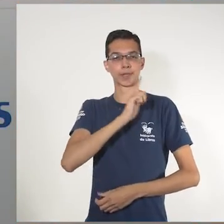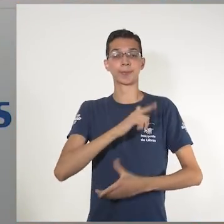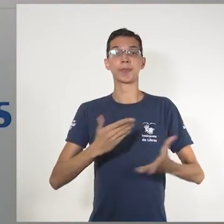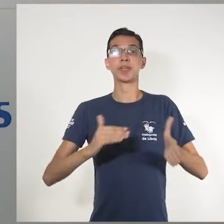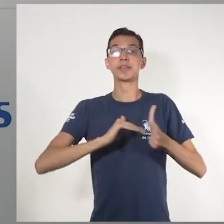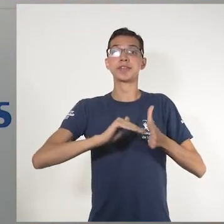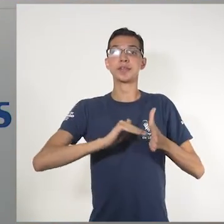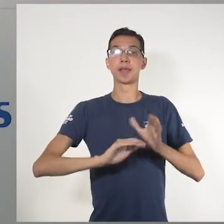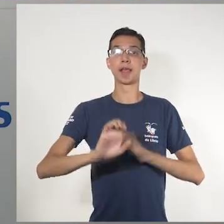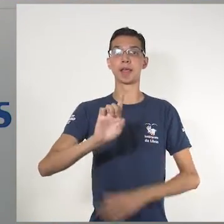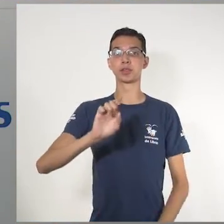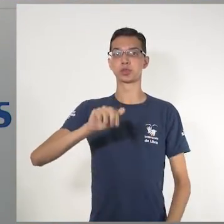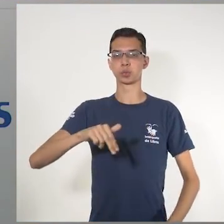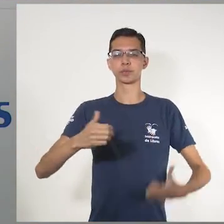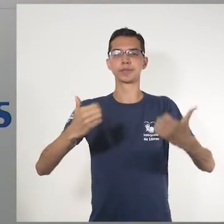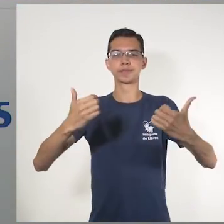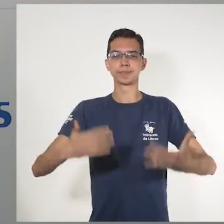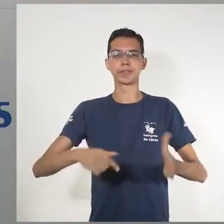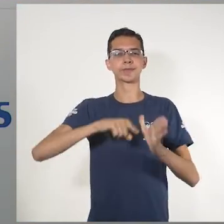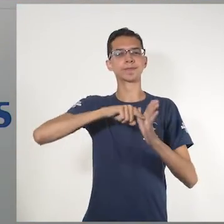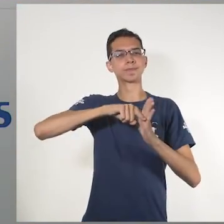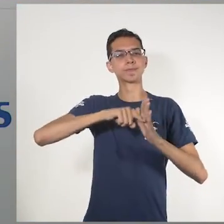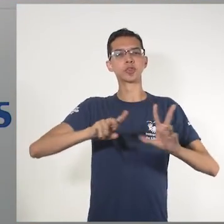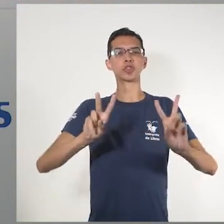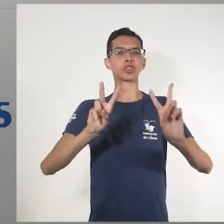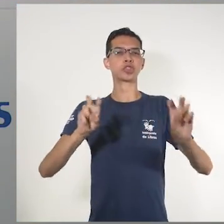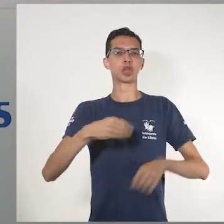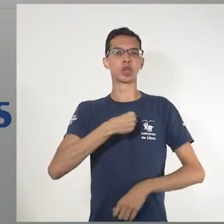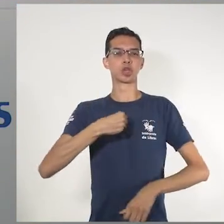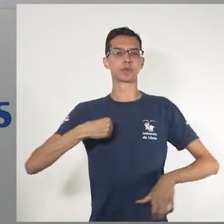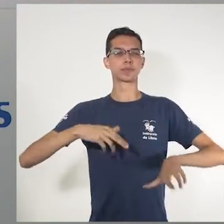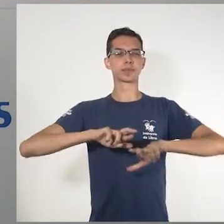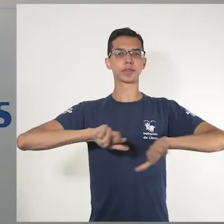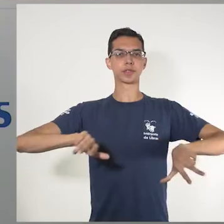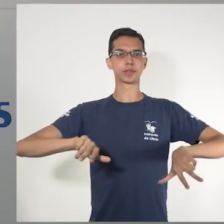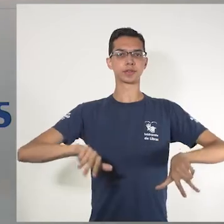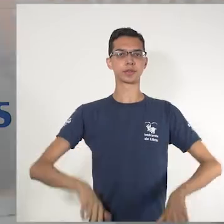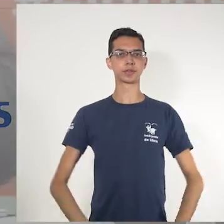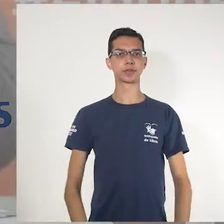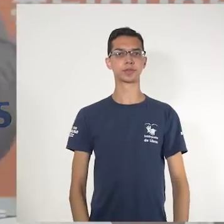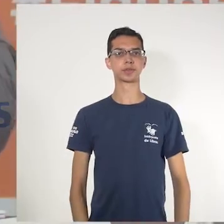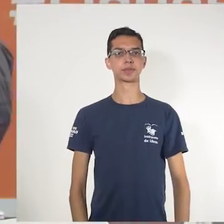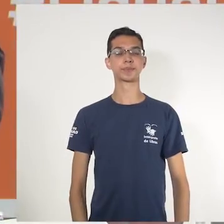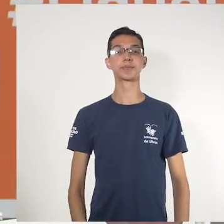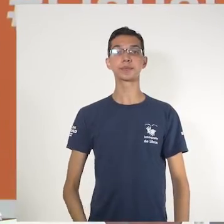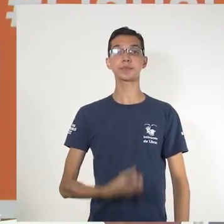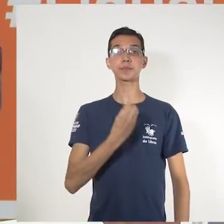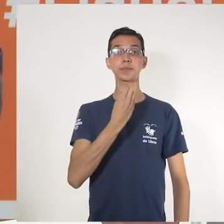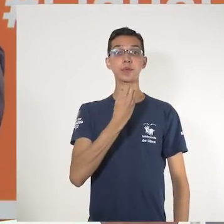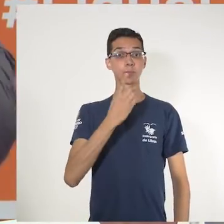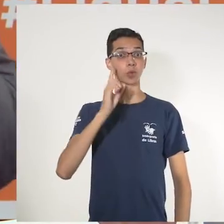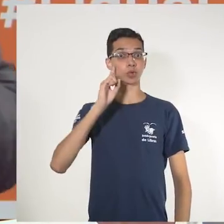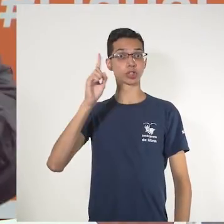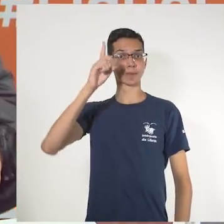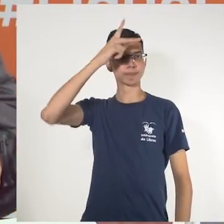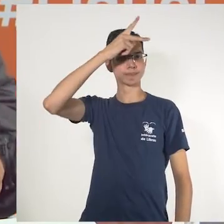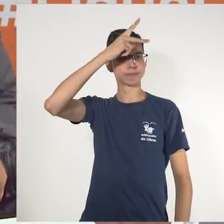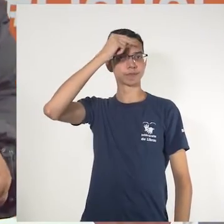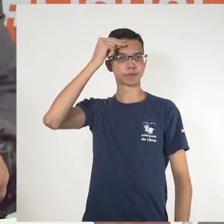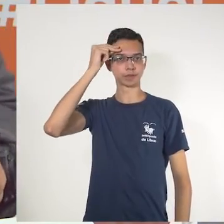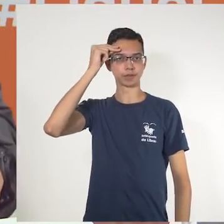do inquérito sorológico. Bom dia, prefeito Ricardo